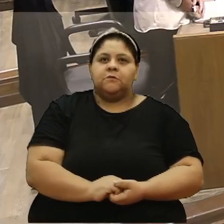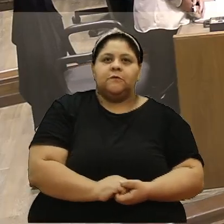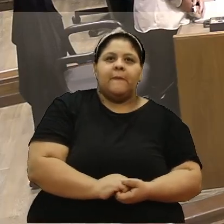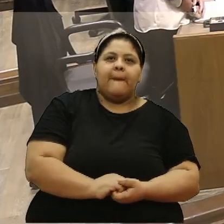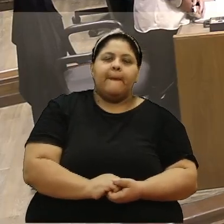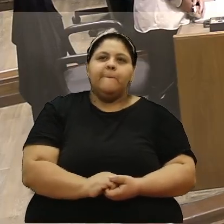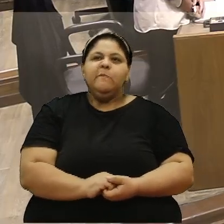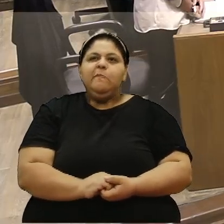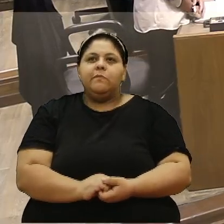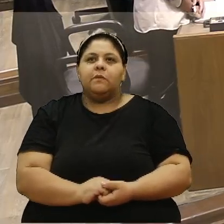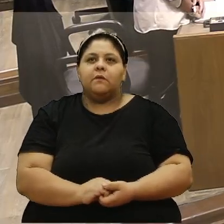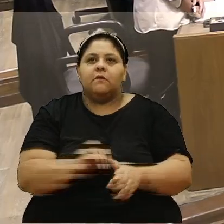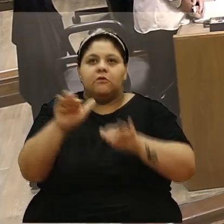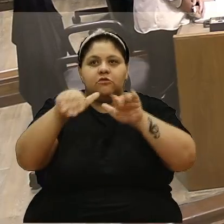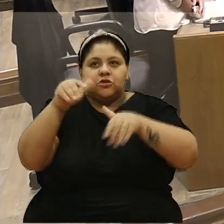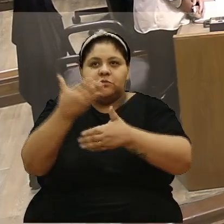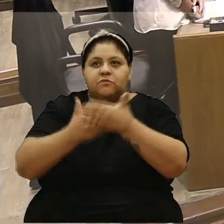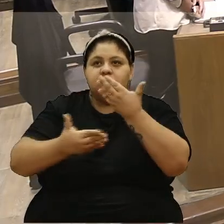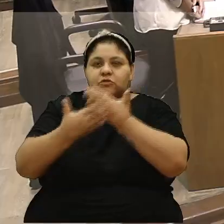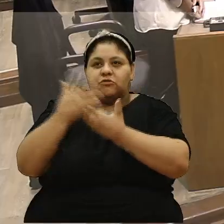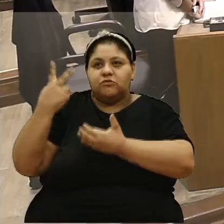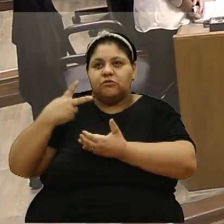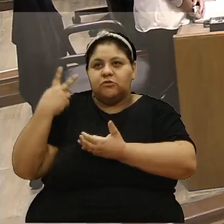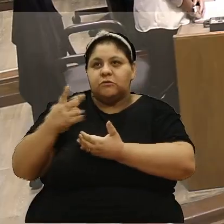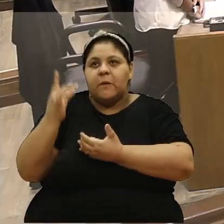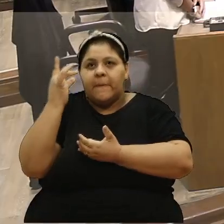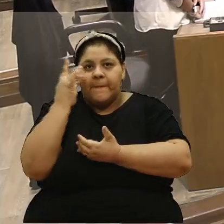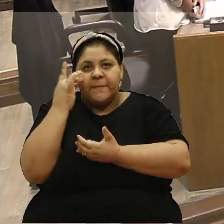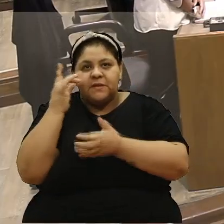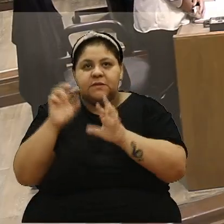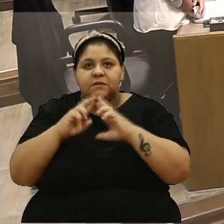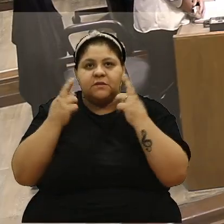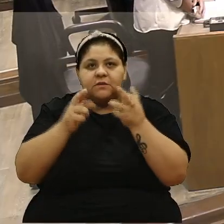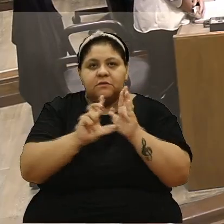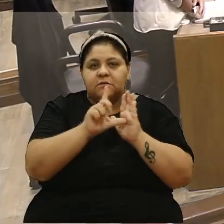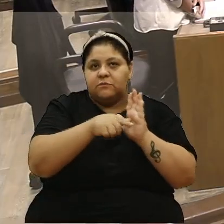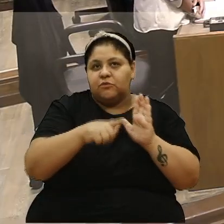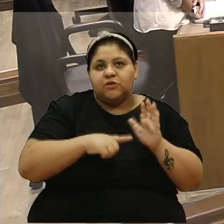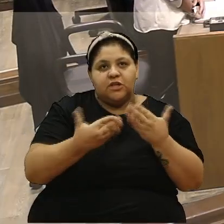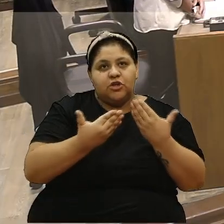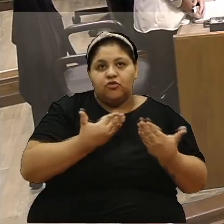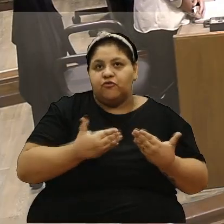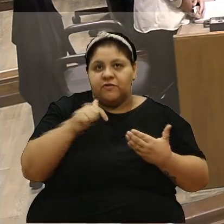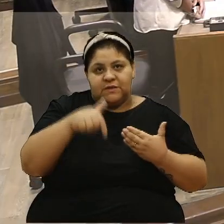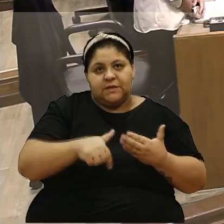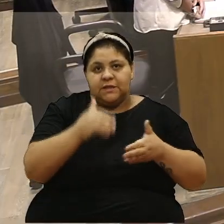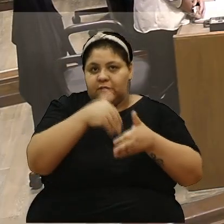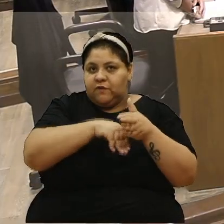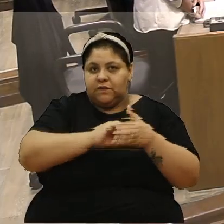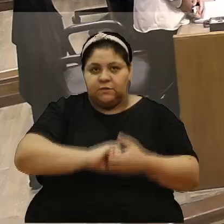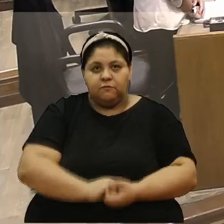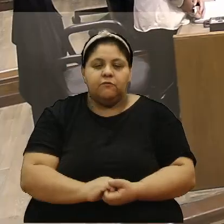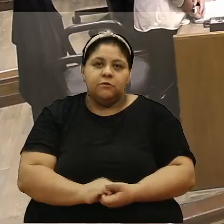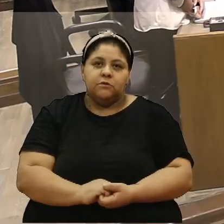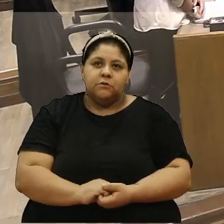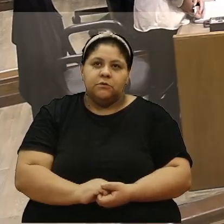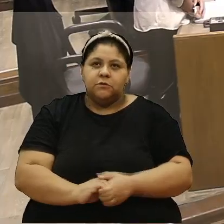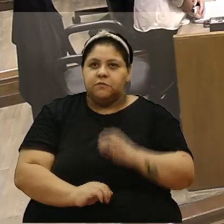E aí eu convido todos os vereadores a estarem presentes nessa reunião, para depois não terem dúvidas no plenário. Pode